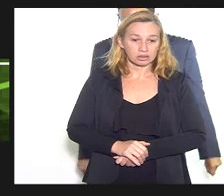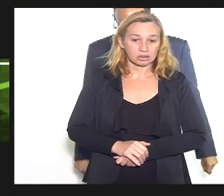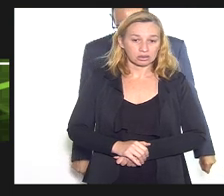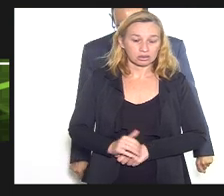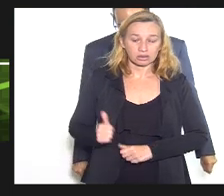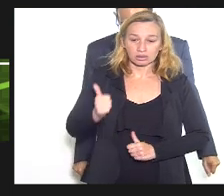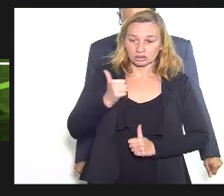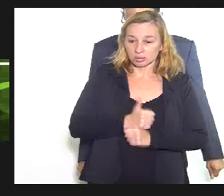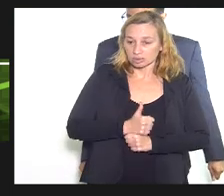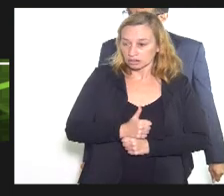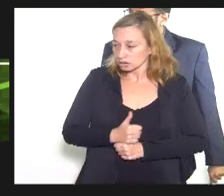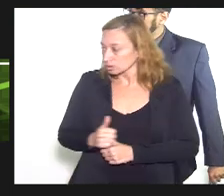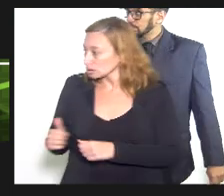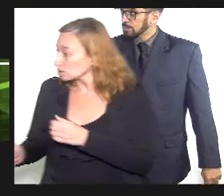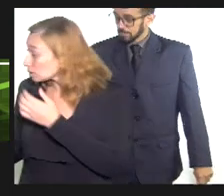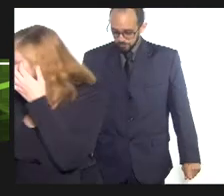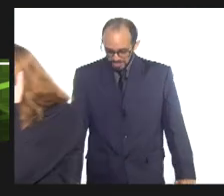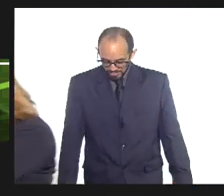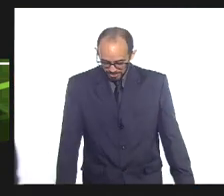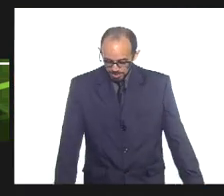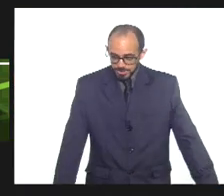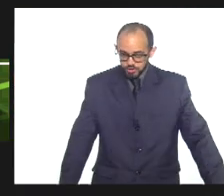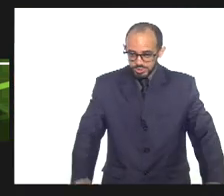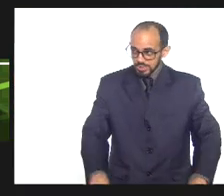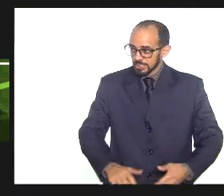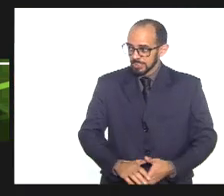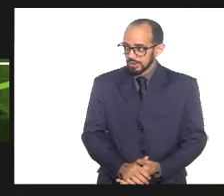oferida pela Total Energy.